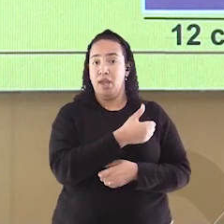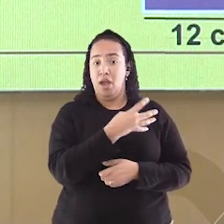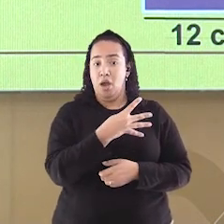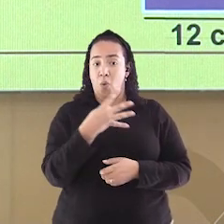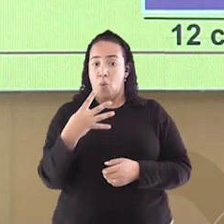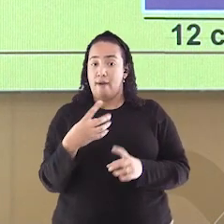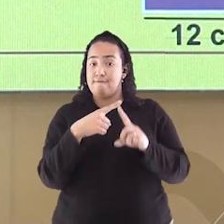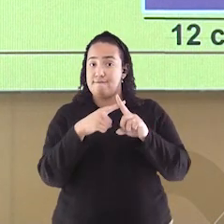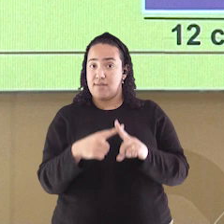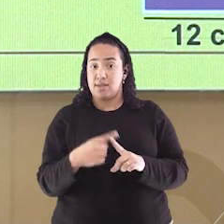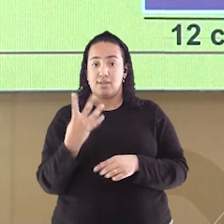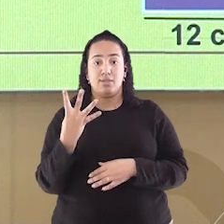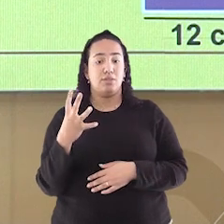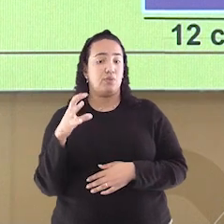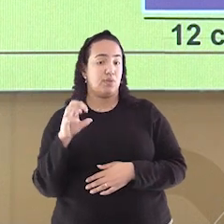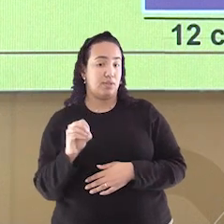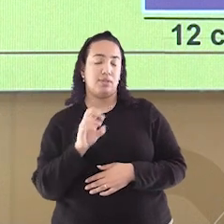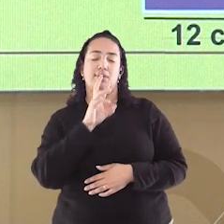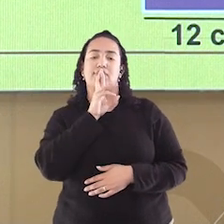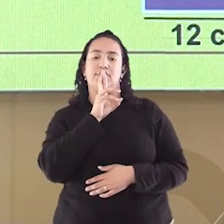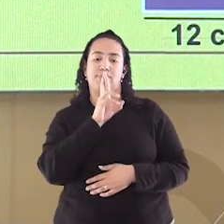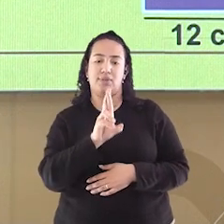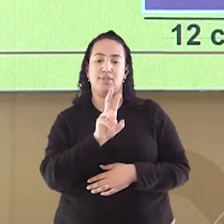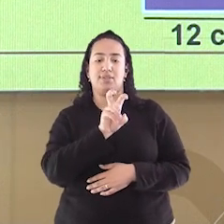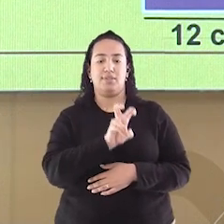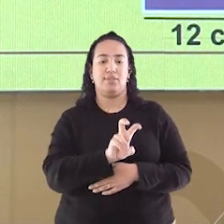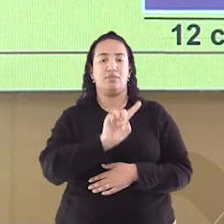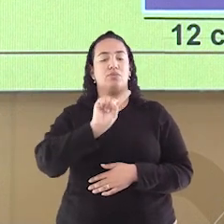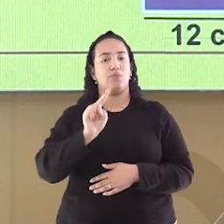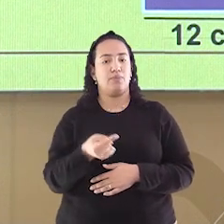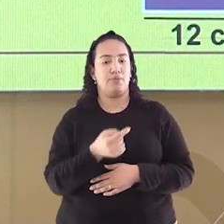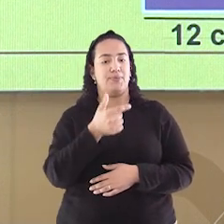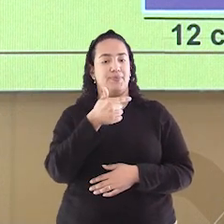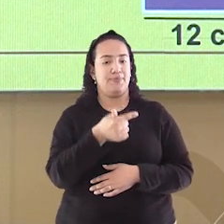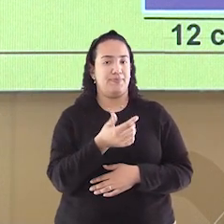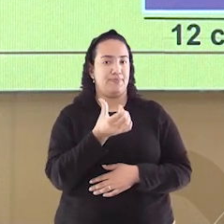144 vezes 40 vai resultar em